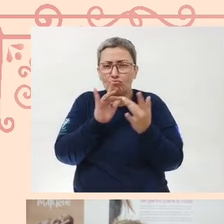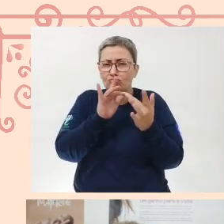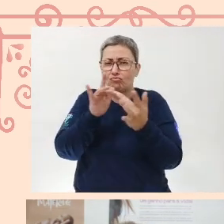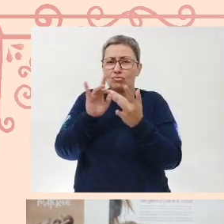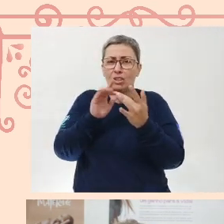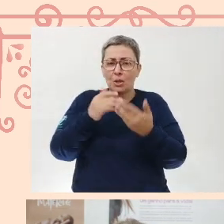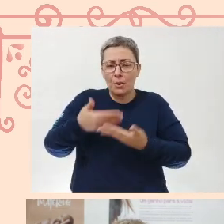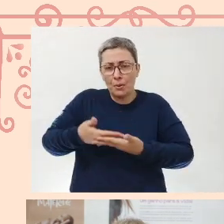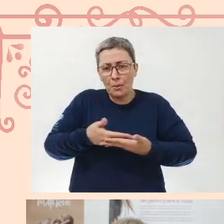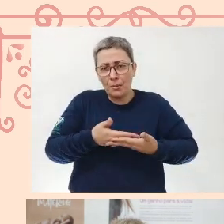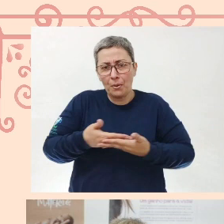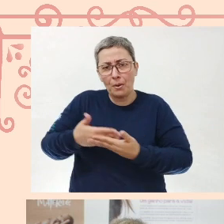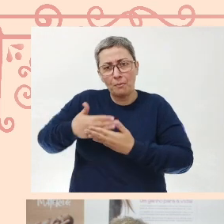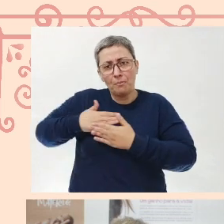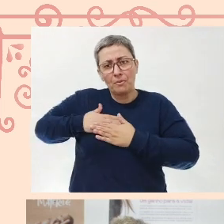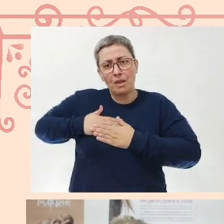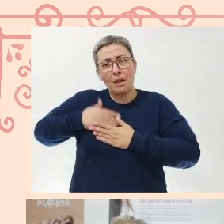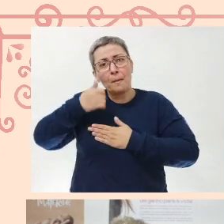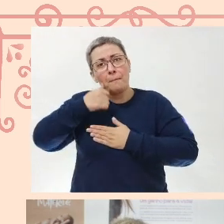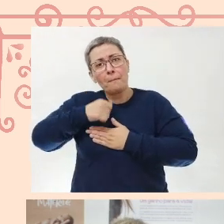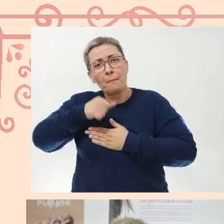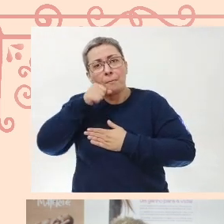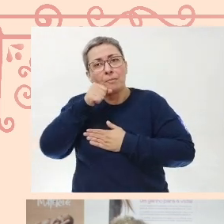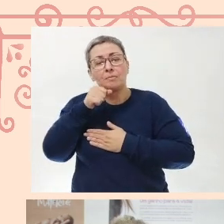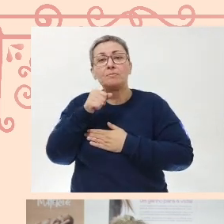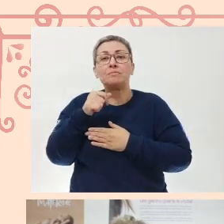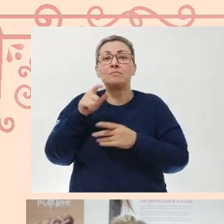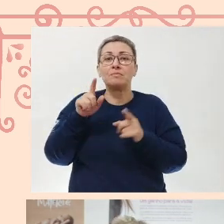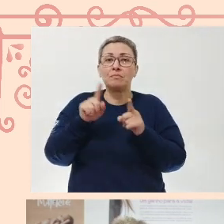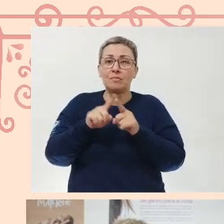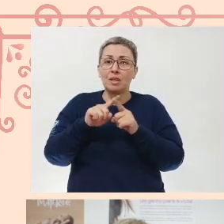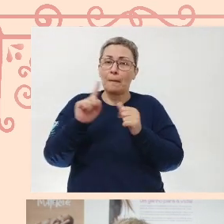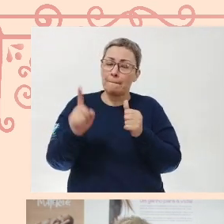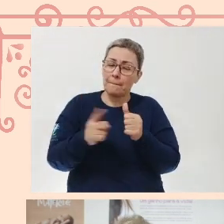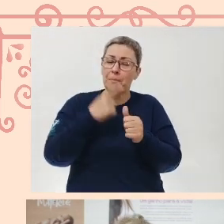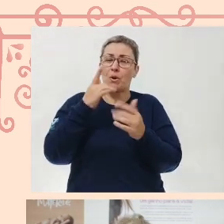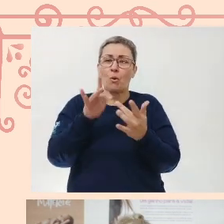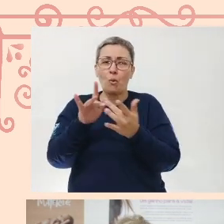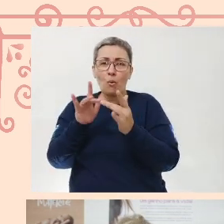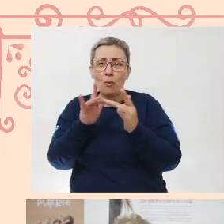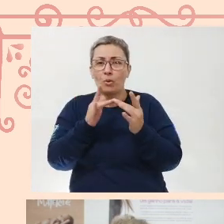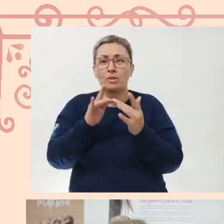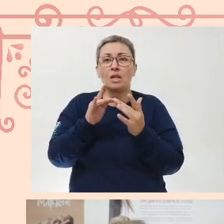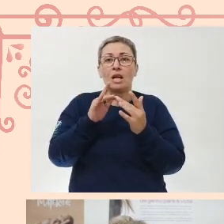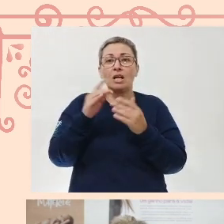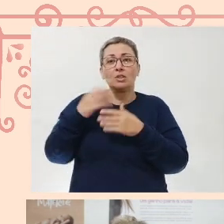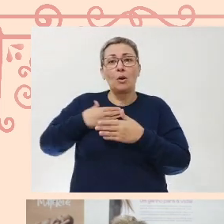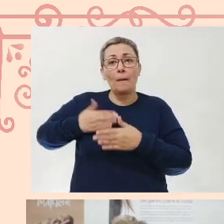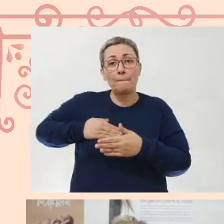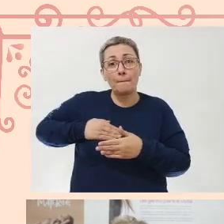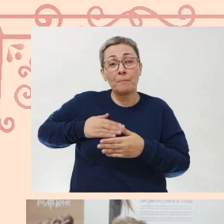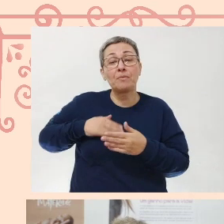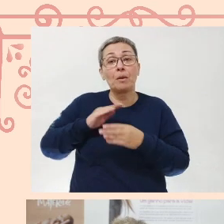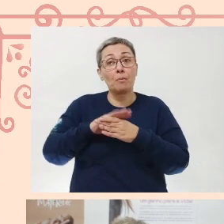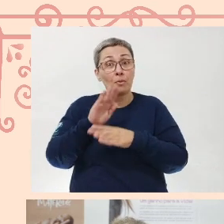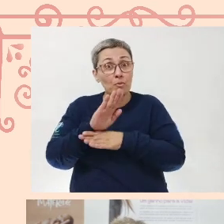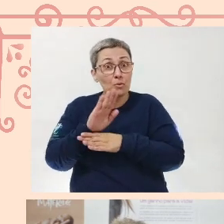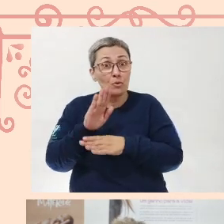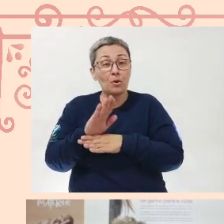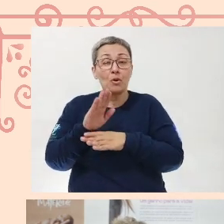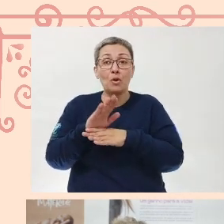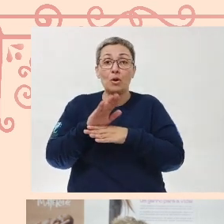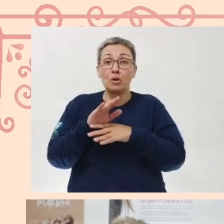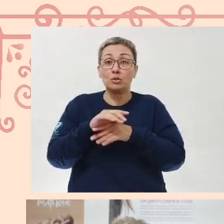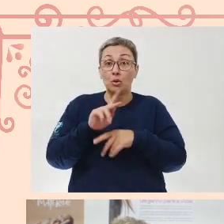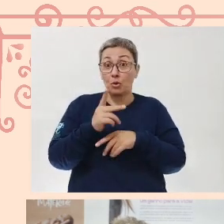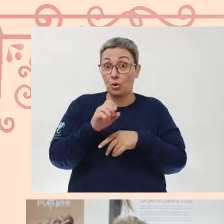esse contato do recém-nascido com o peito da mãe, o primeiro contato com a mama